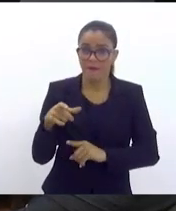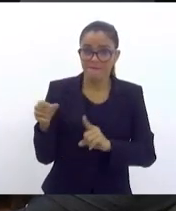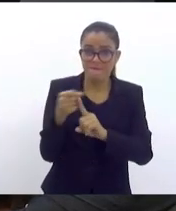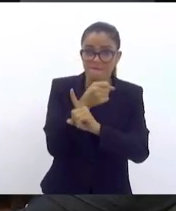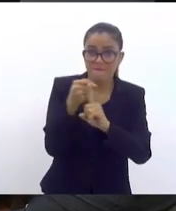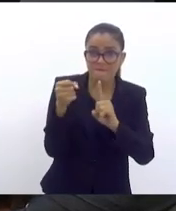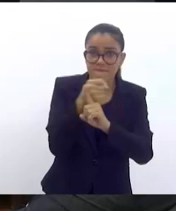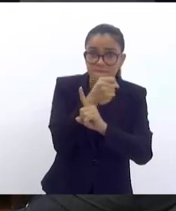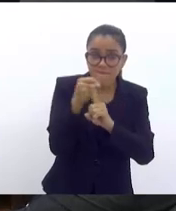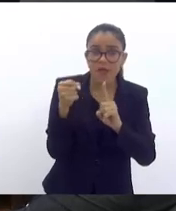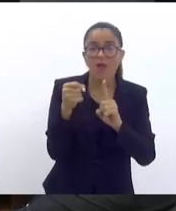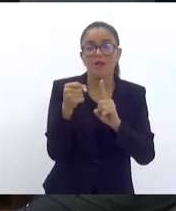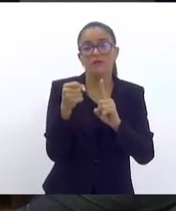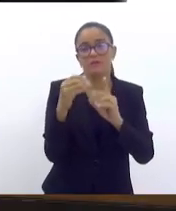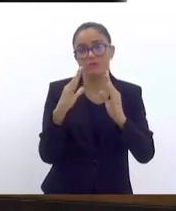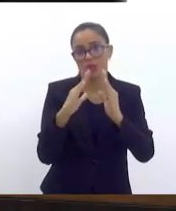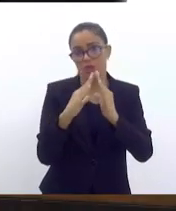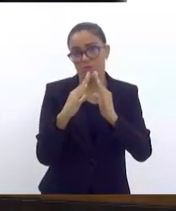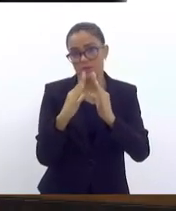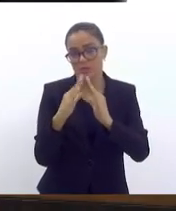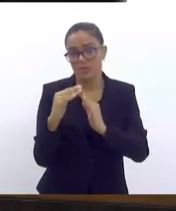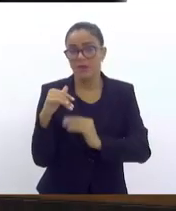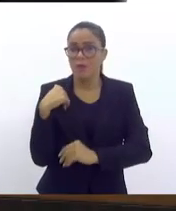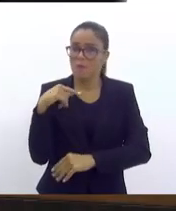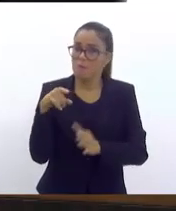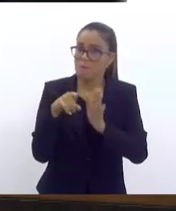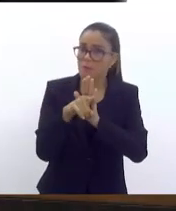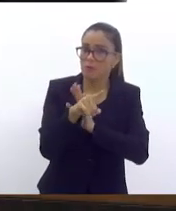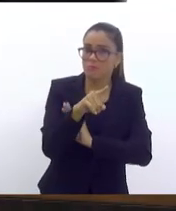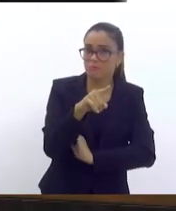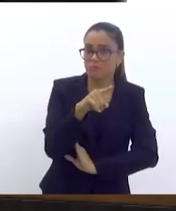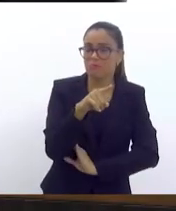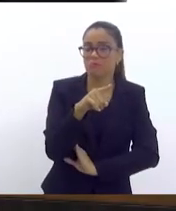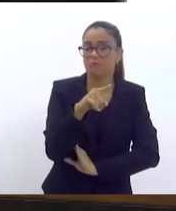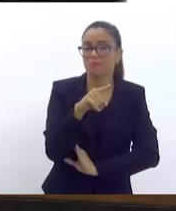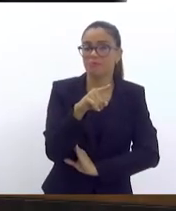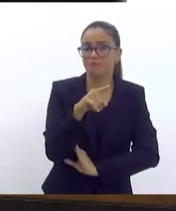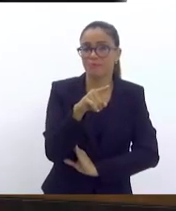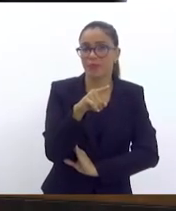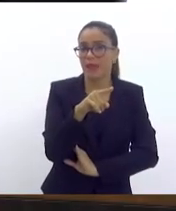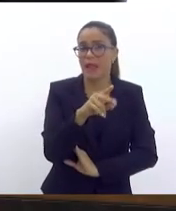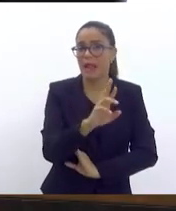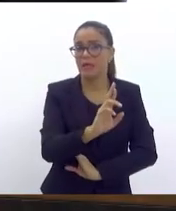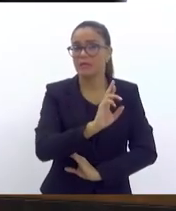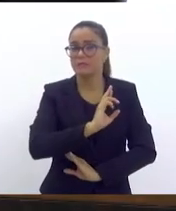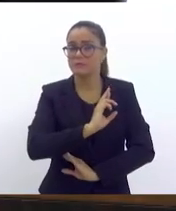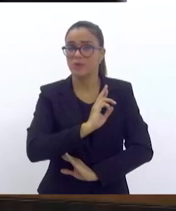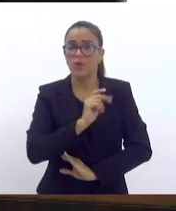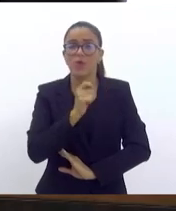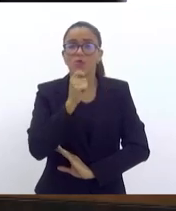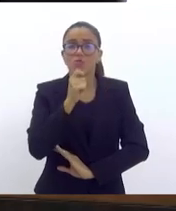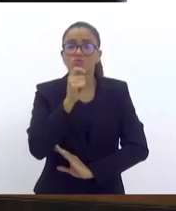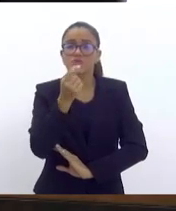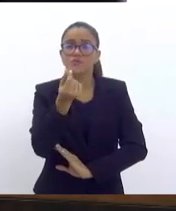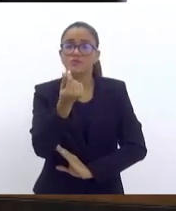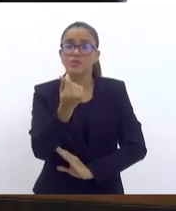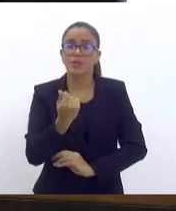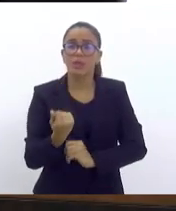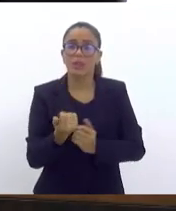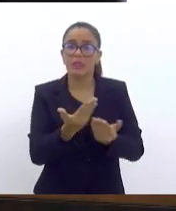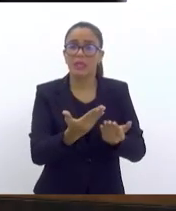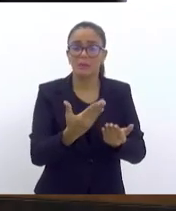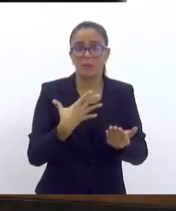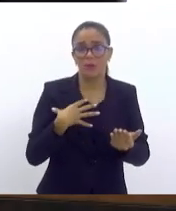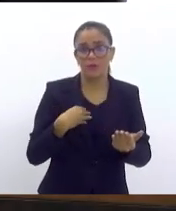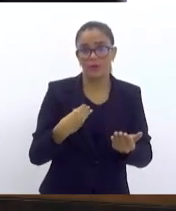perguntei a ela ela com a voz embargada falou eu não tive dinheiro para dar para o meu filho